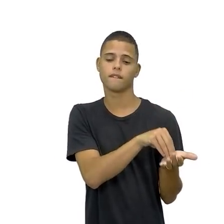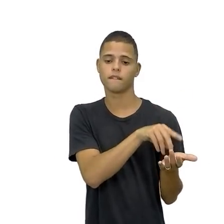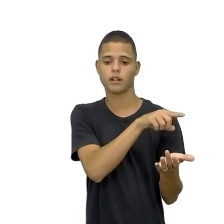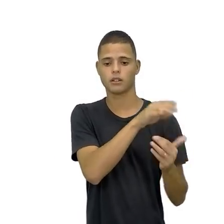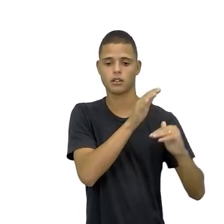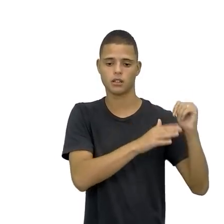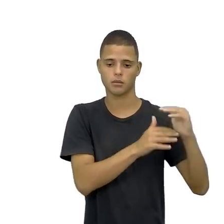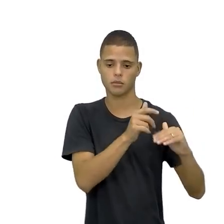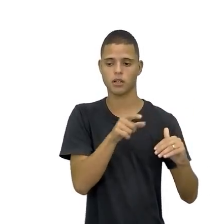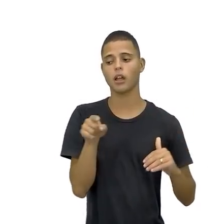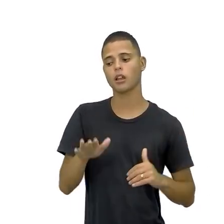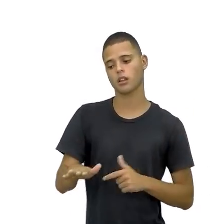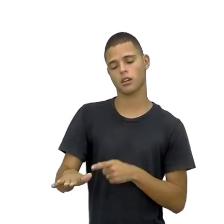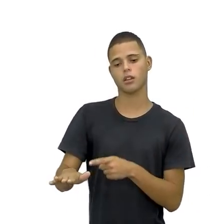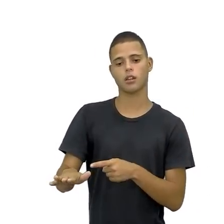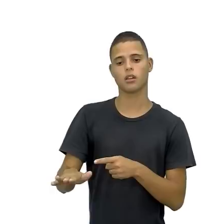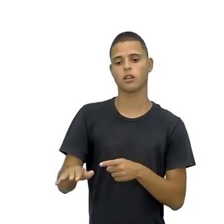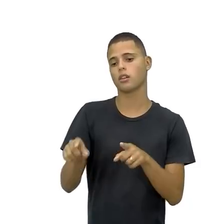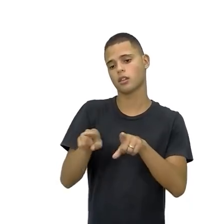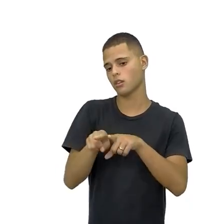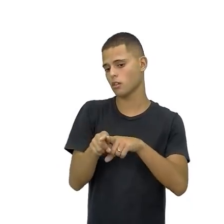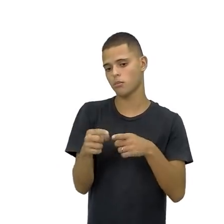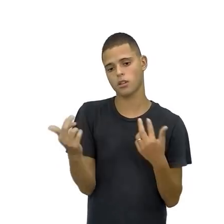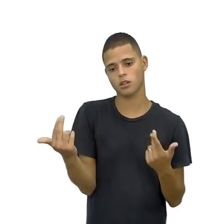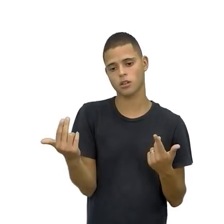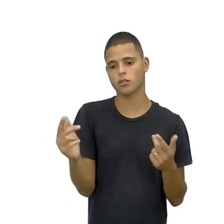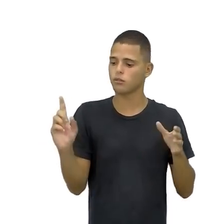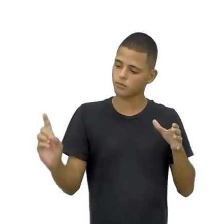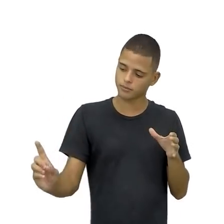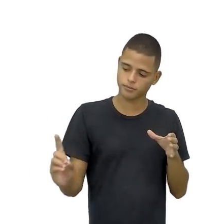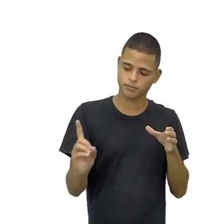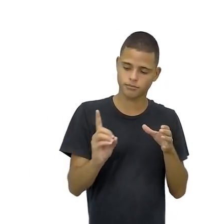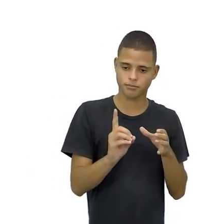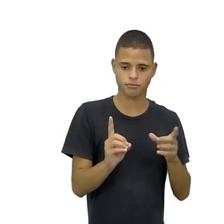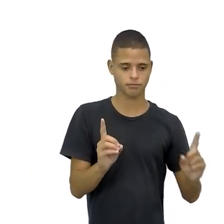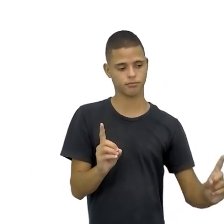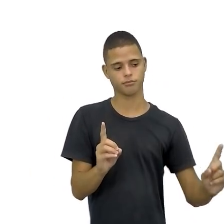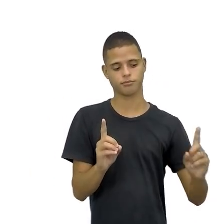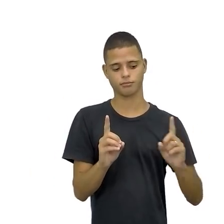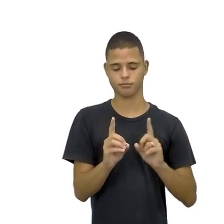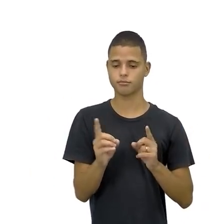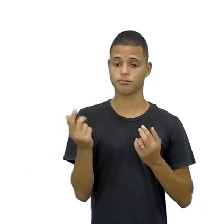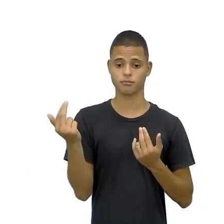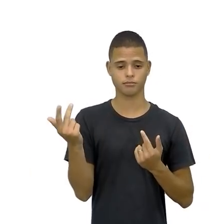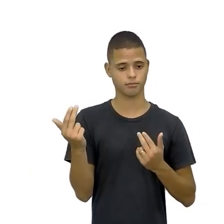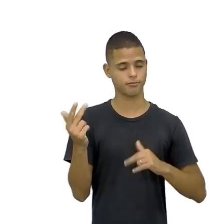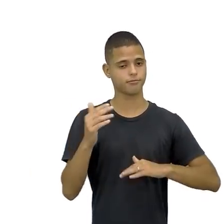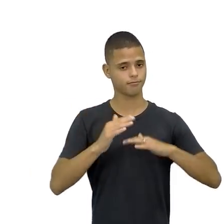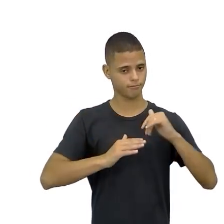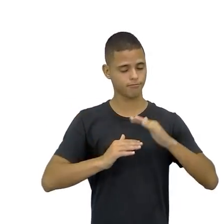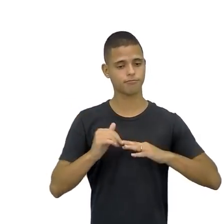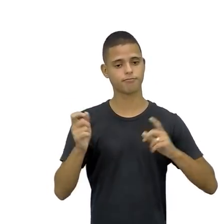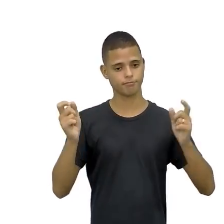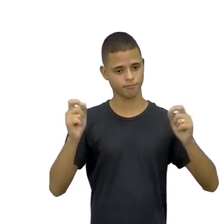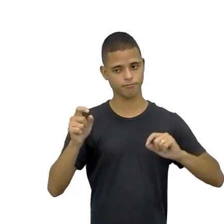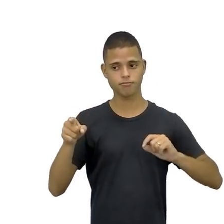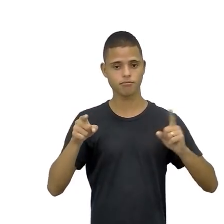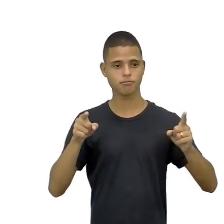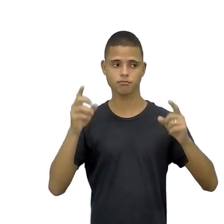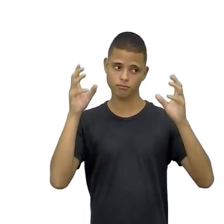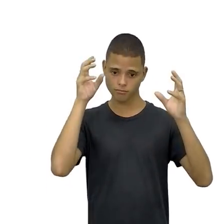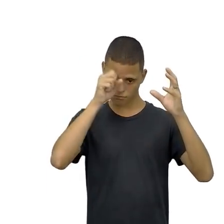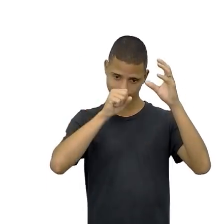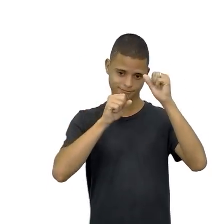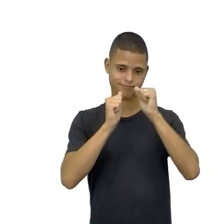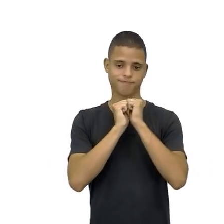selecionada. Né? Então, acho que é importante perceber que é um agrupamento possível de ser realizado na escola E quando